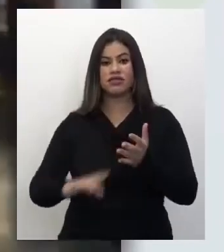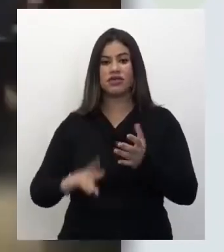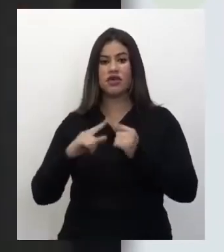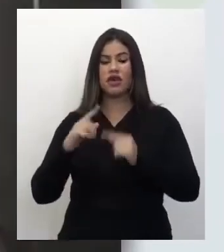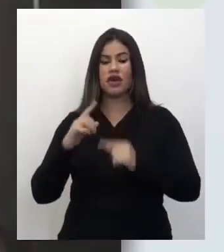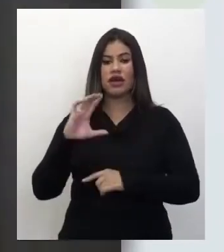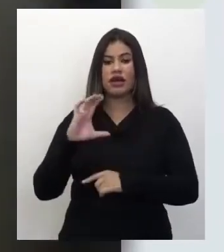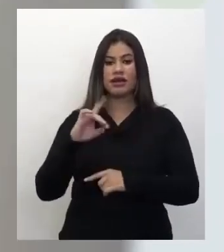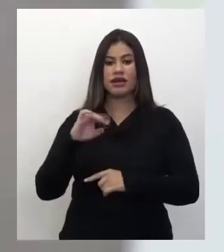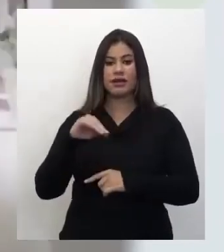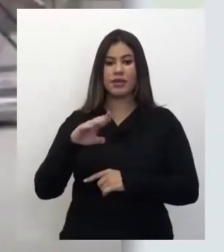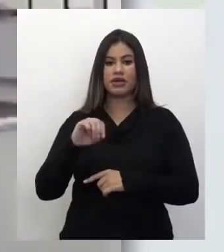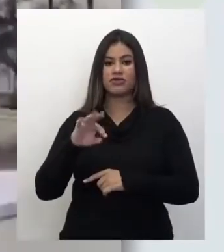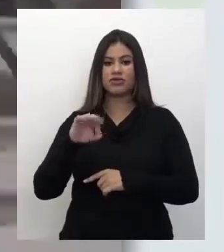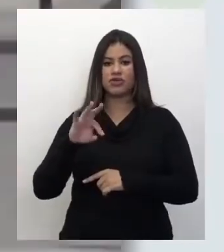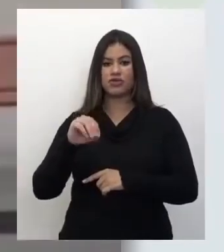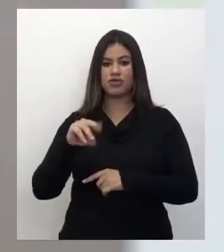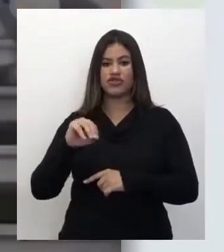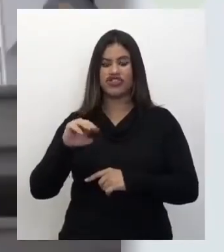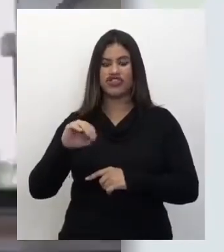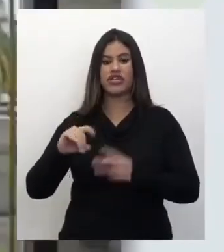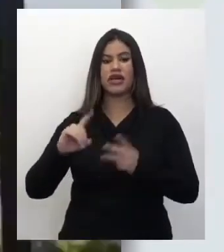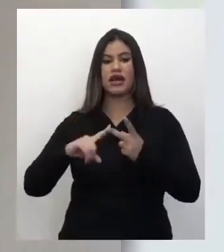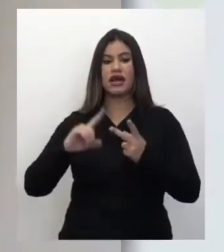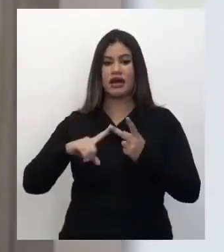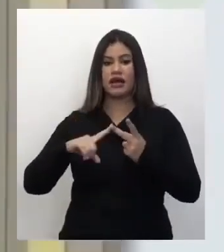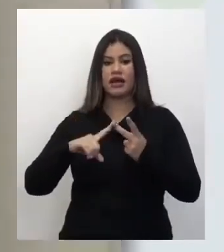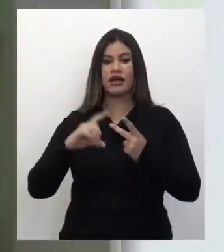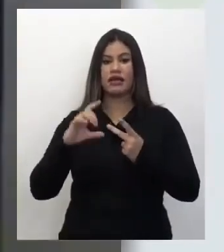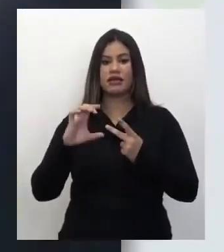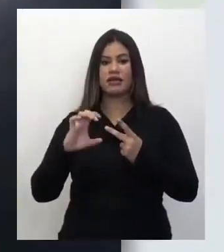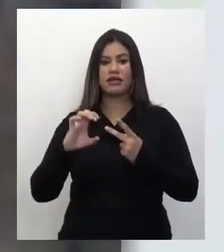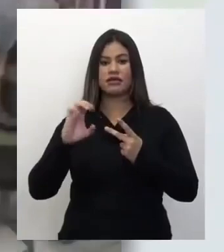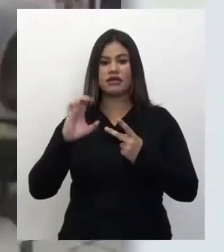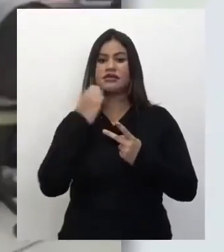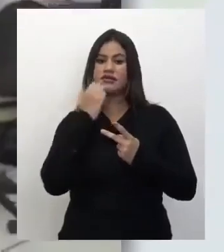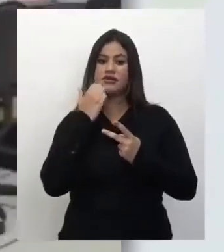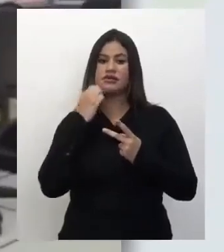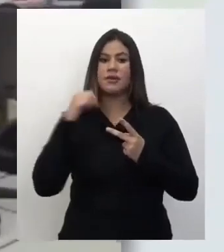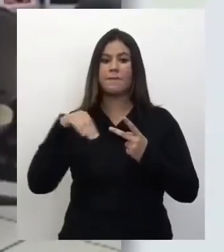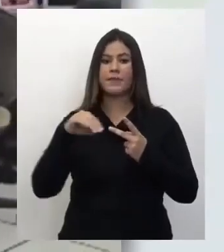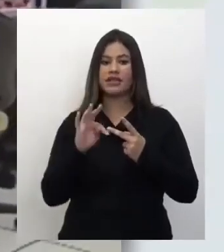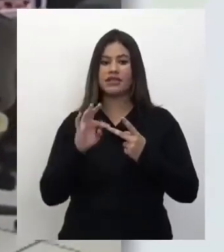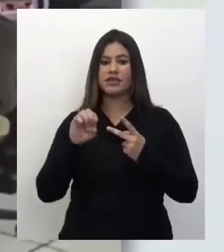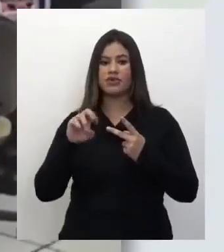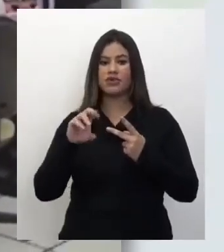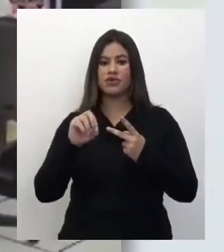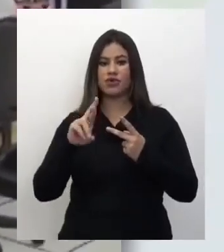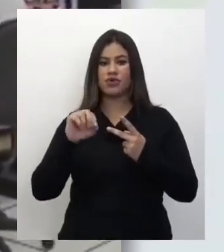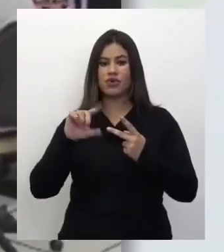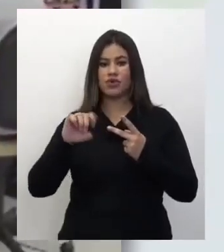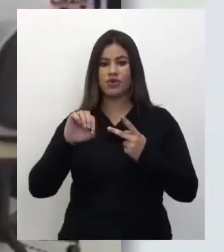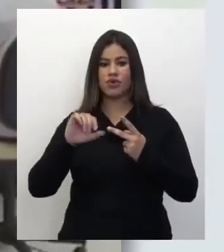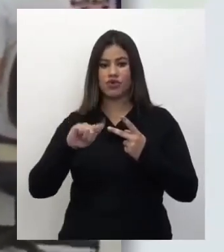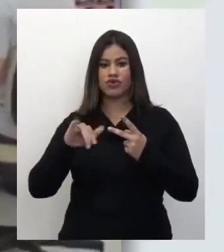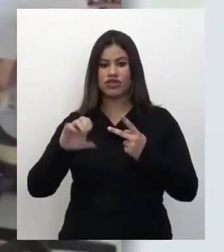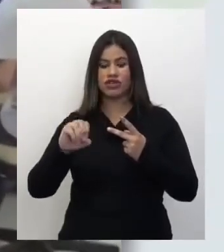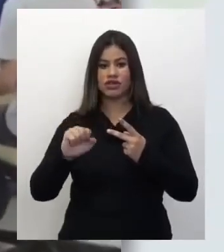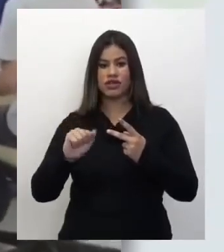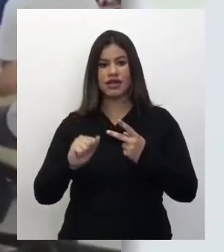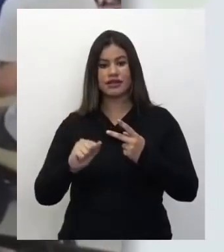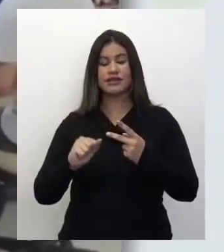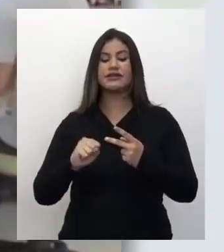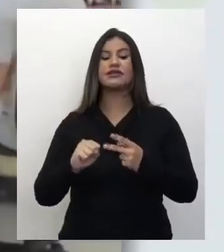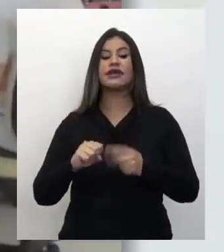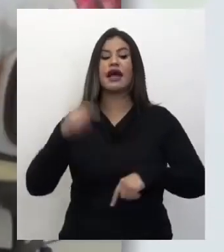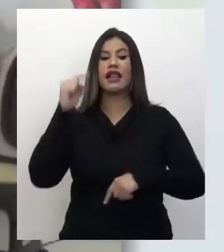climatologia, meteorologia por satélite e ciências meteorológicas. Diariamente, nesta sala, um grupo